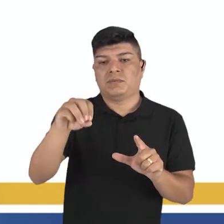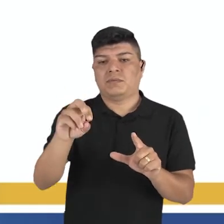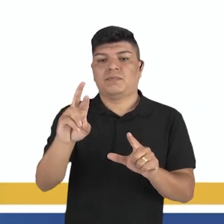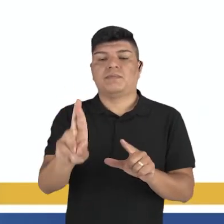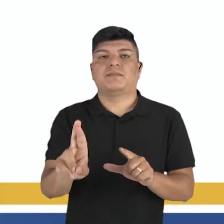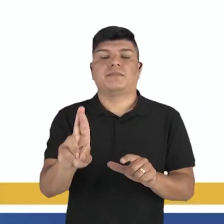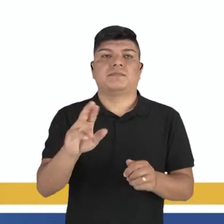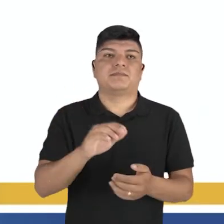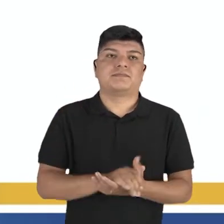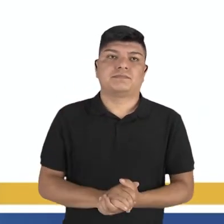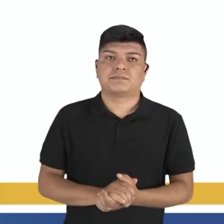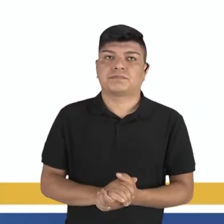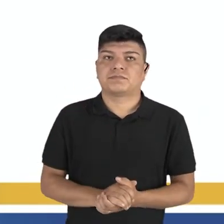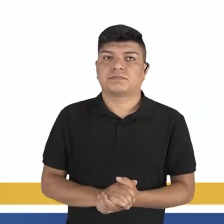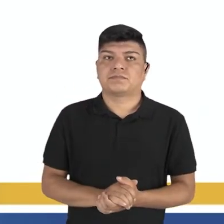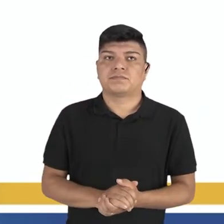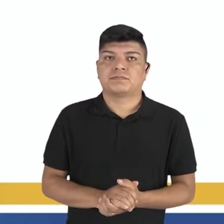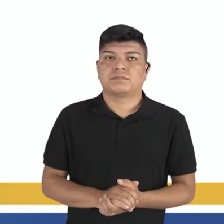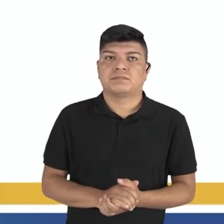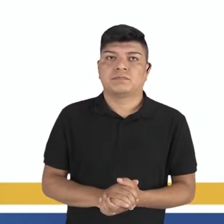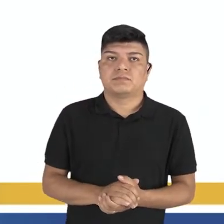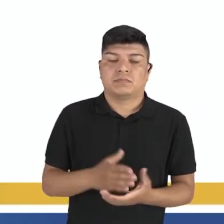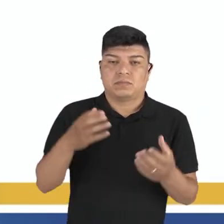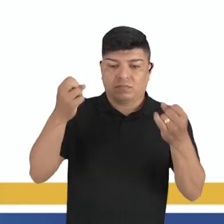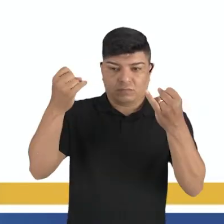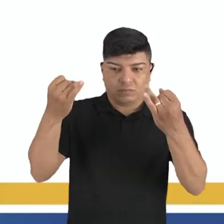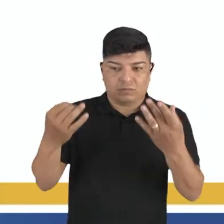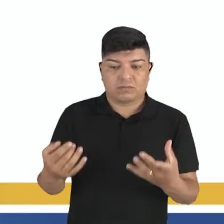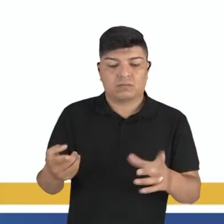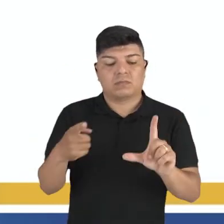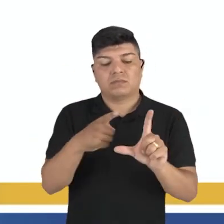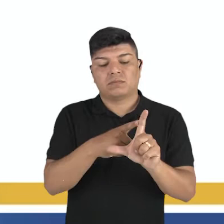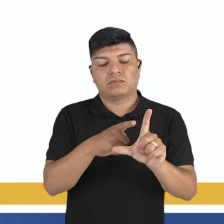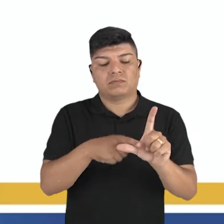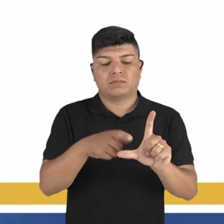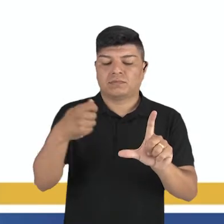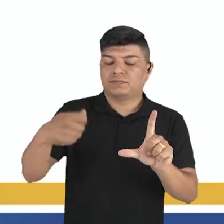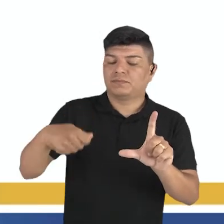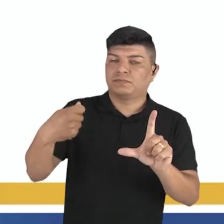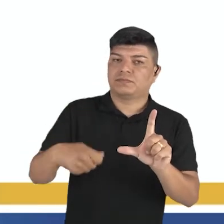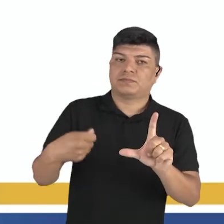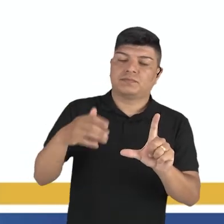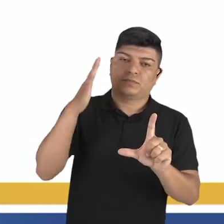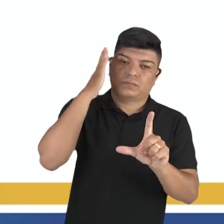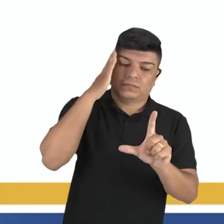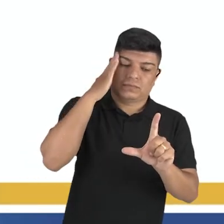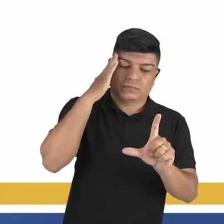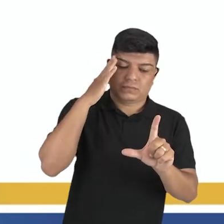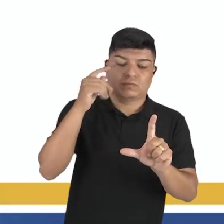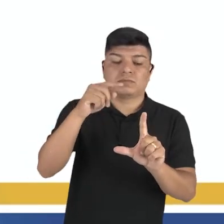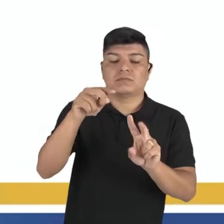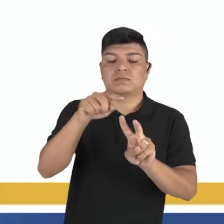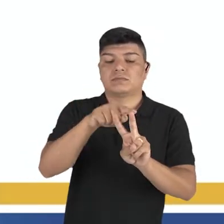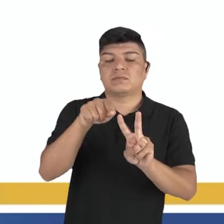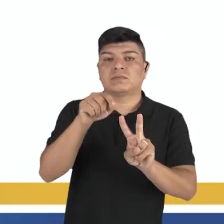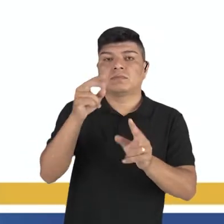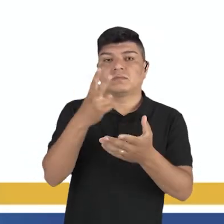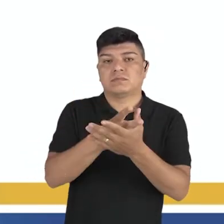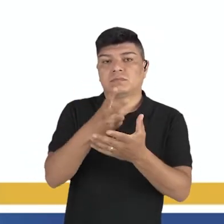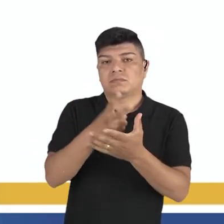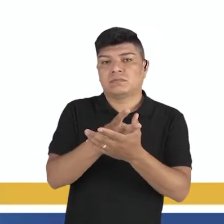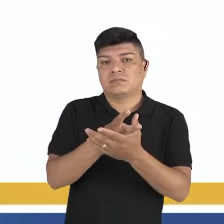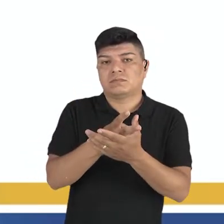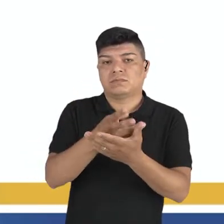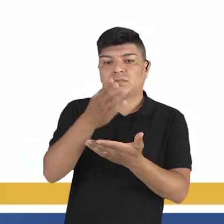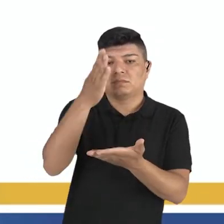seguinte. Quando eu falo de um ângulo, coisas que eu preciso saber. O vértice, ele sempre tem que estar ao meio entre